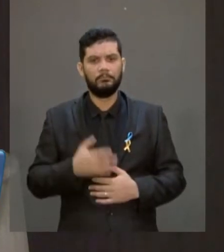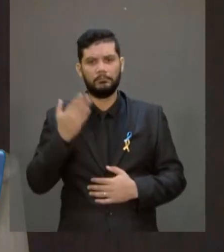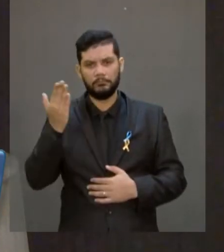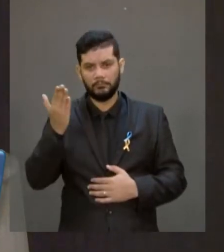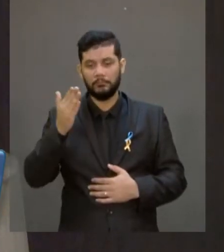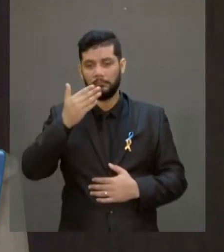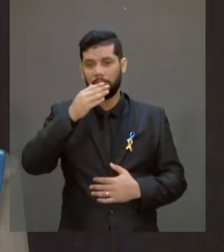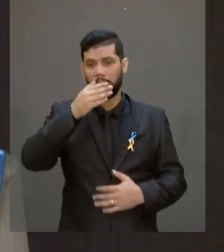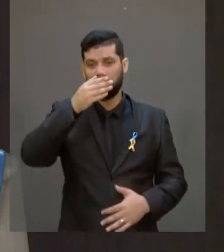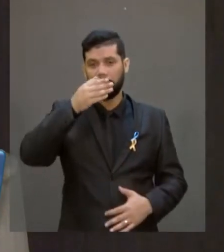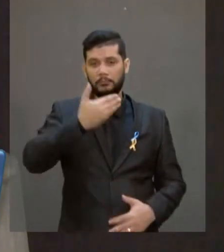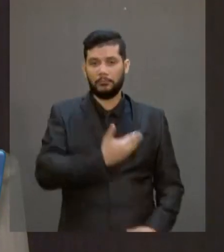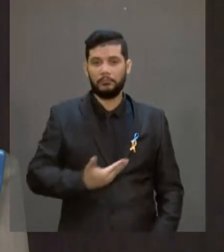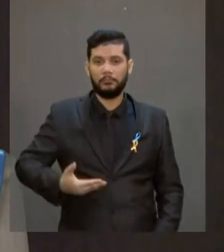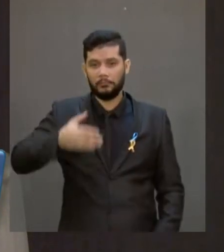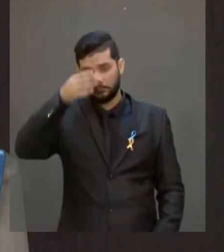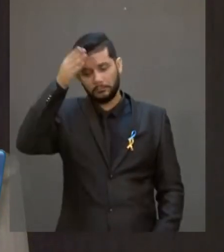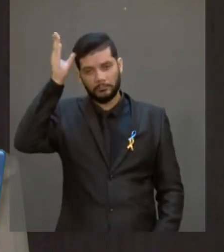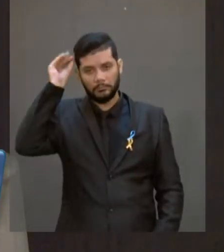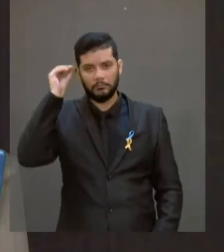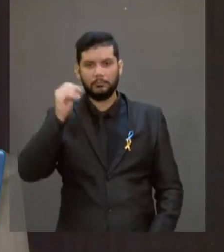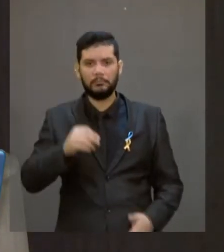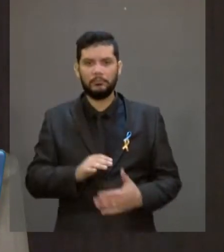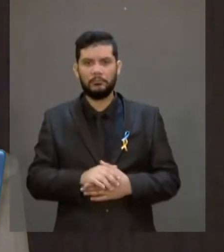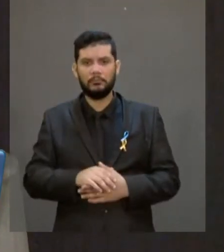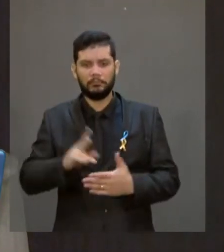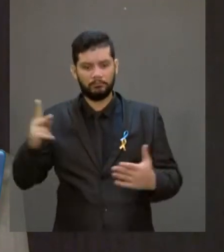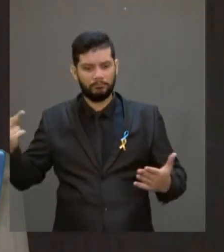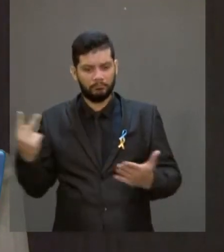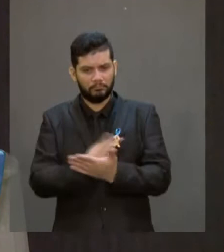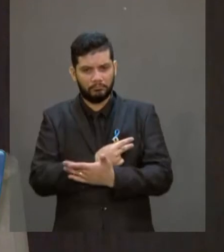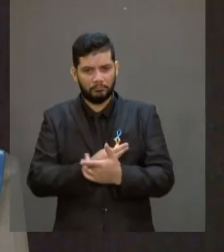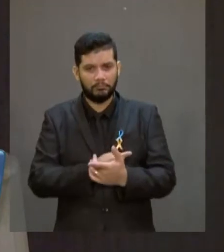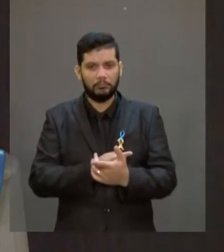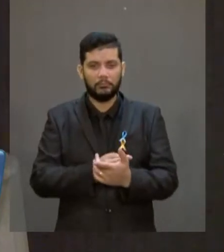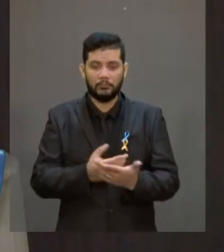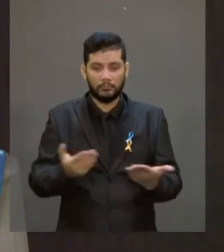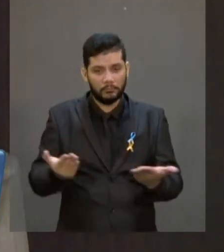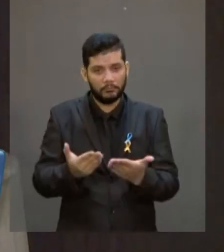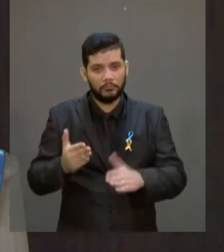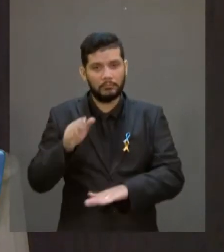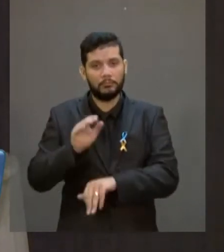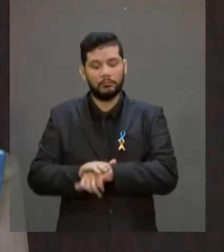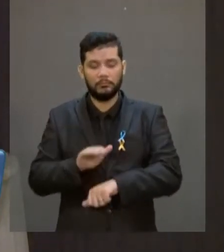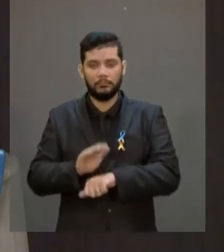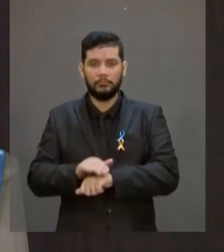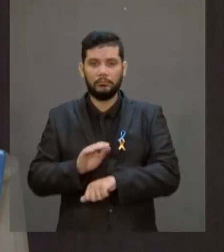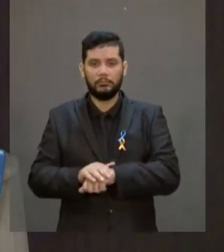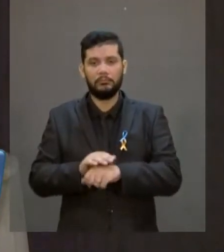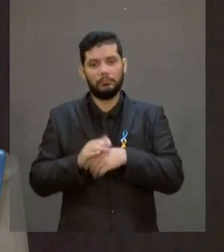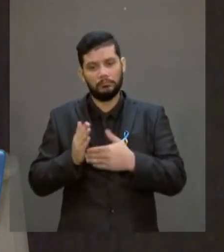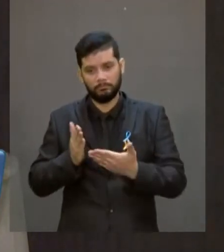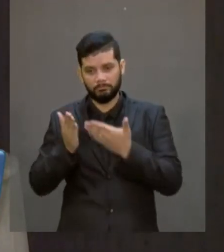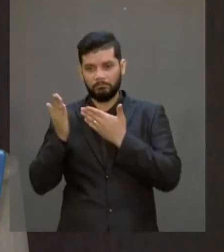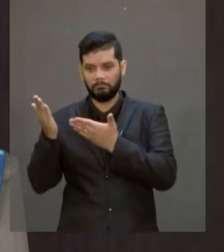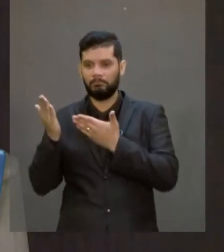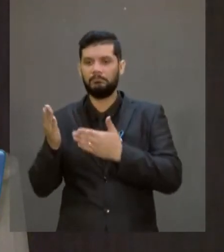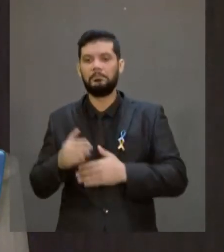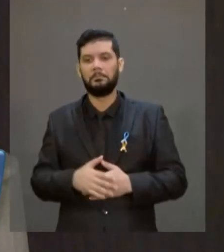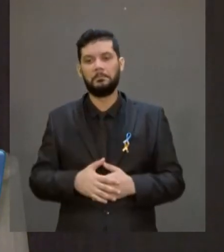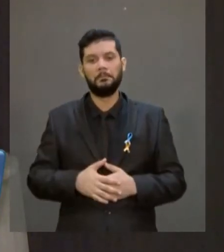Santana, a responsabilidade recai agora sobre os ombros de Vossa